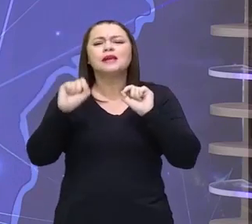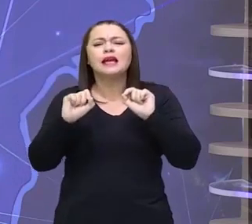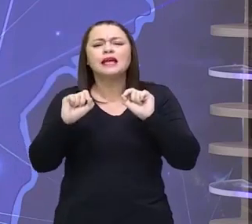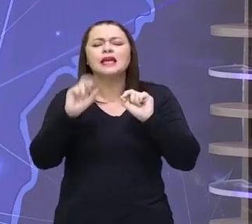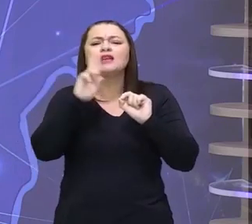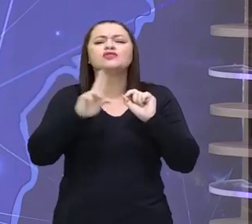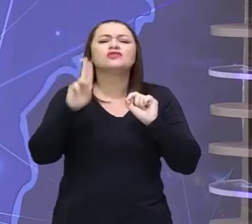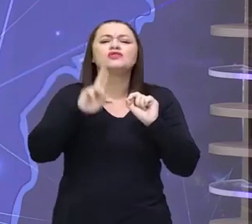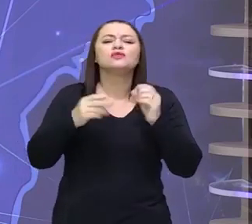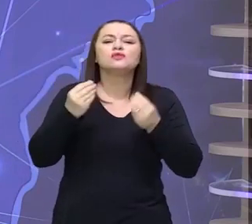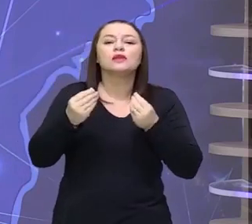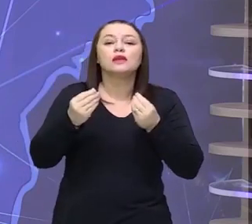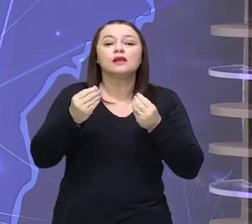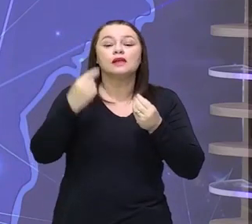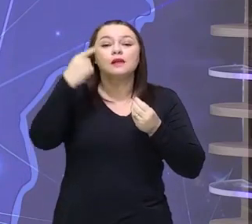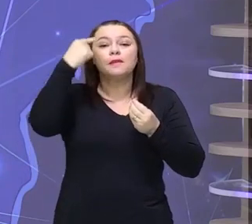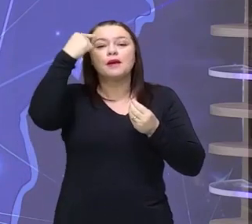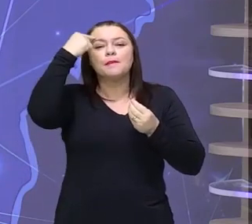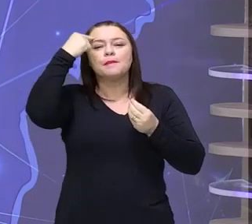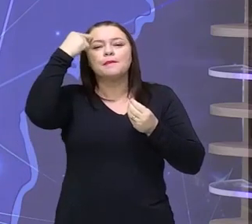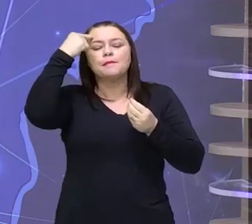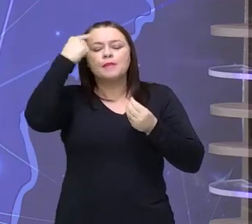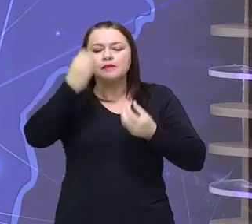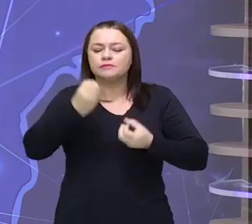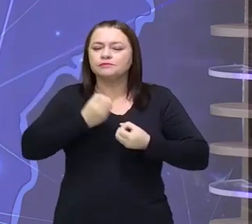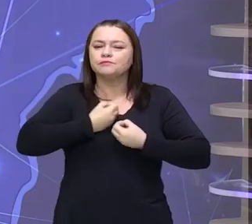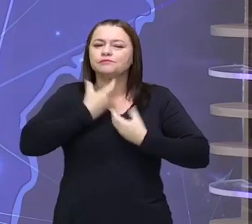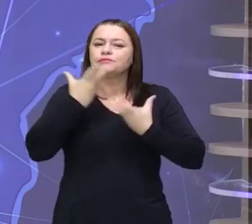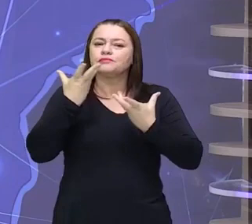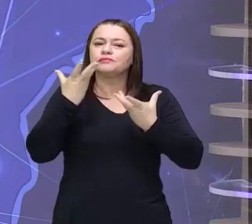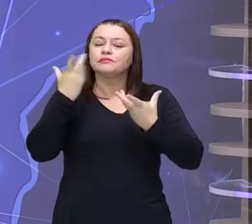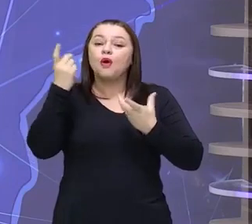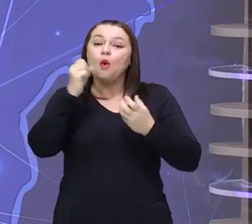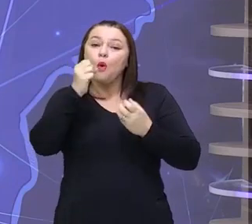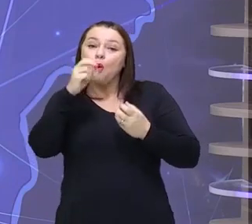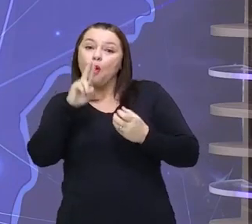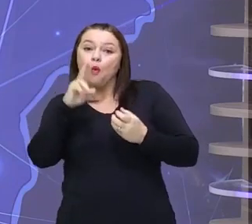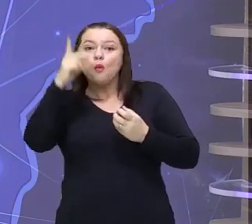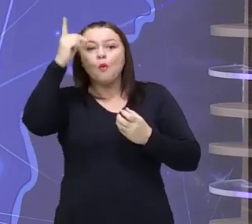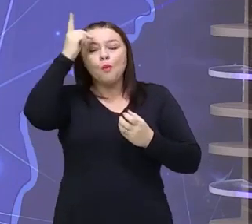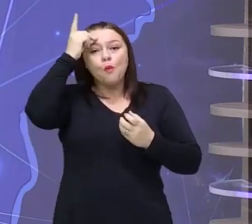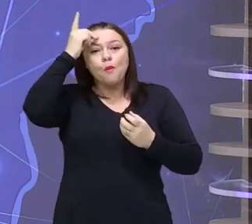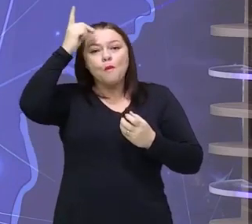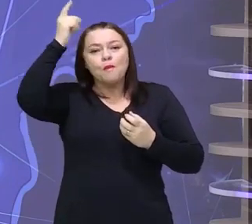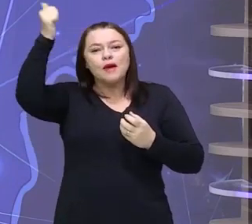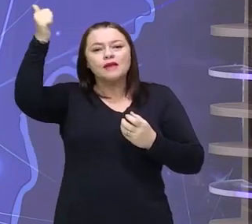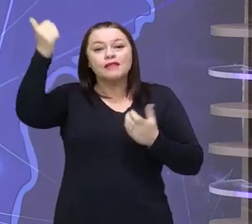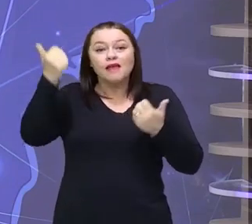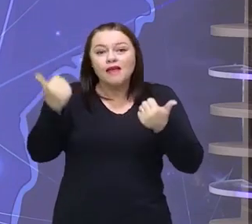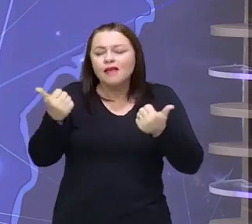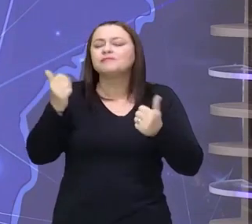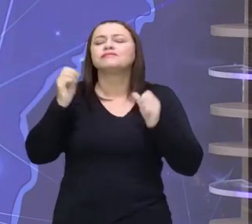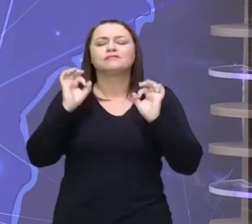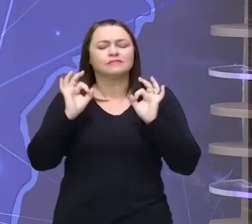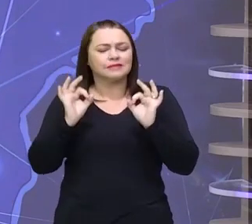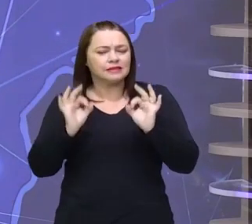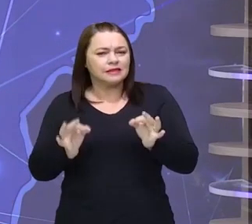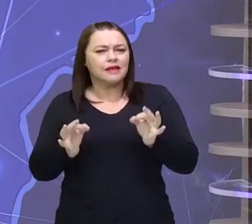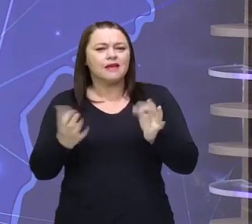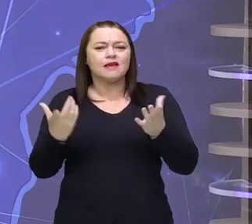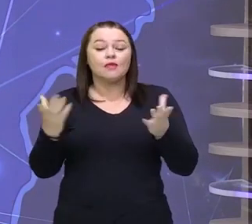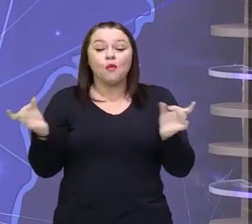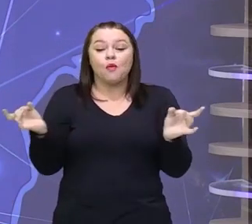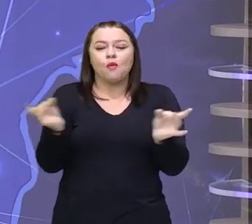Para expressar um pensamento ou uma ideia. Exatamente, uma ideia completa